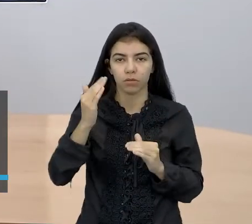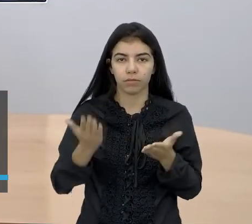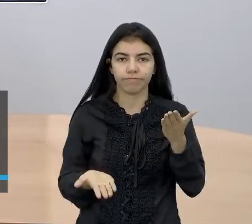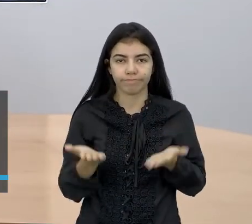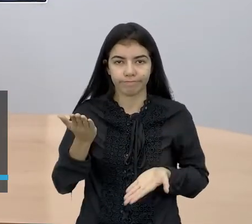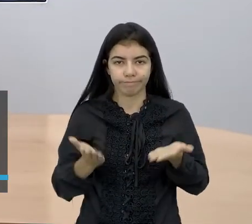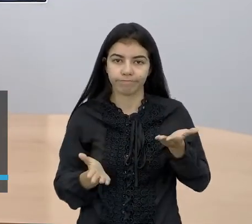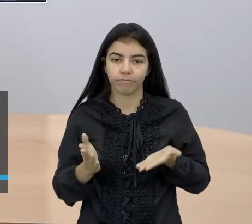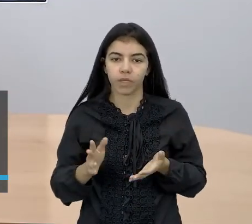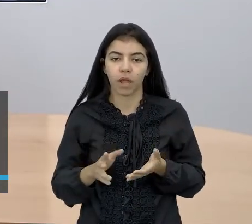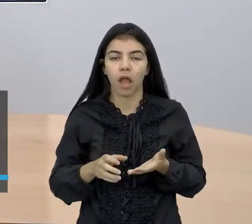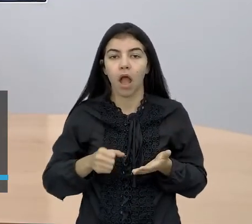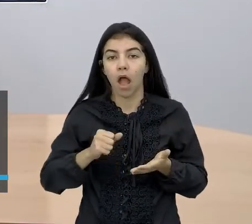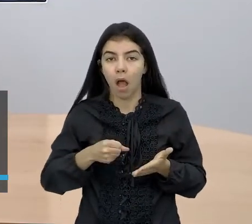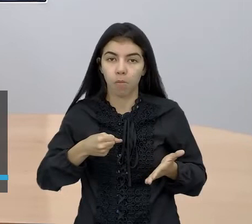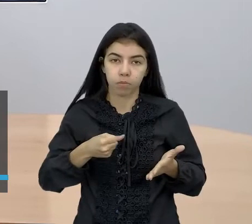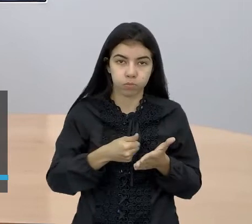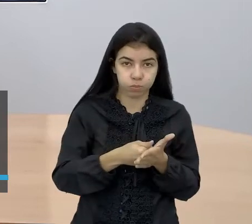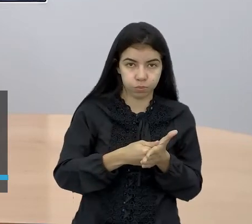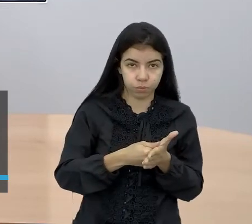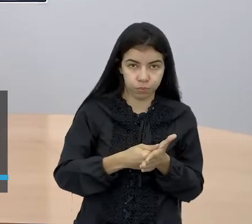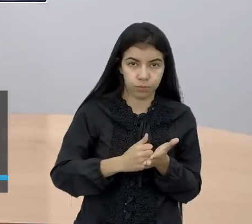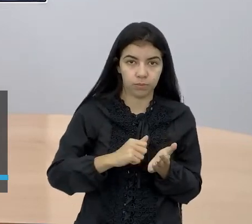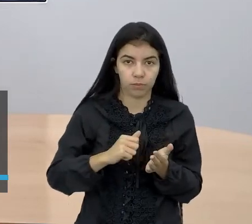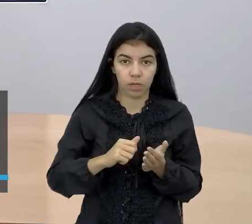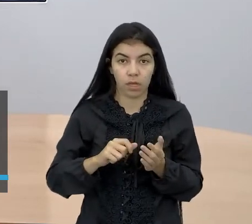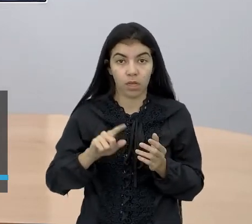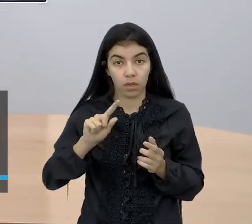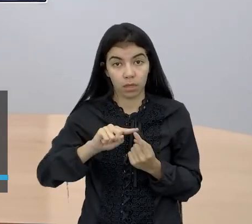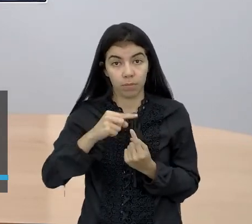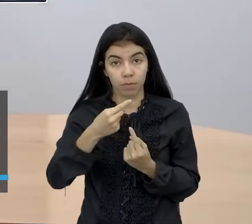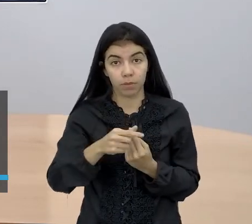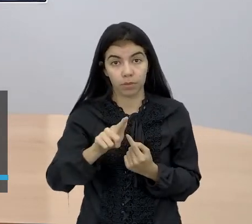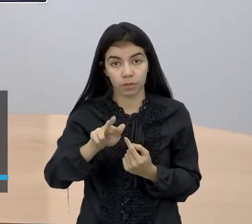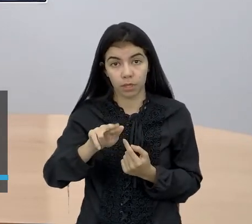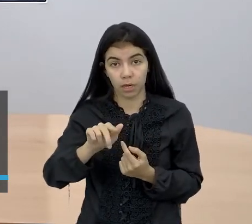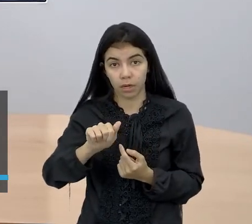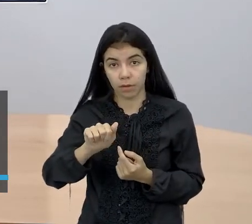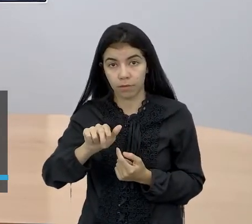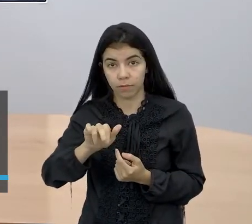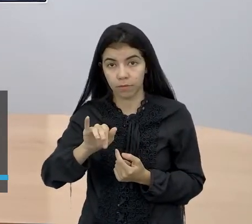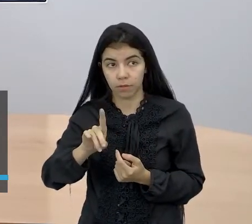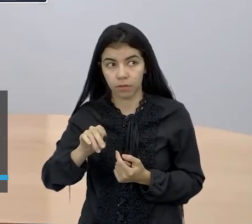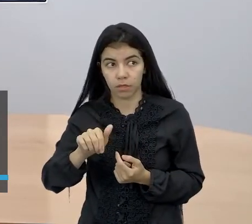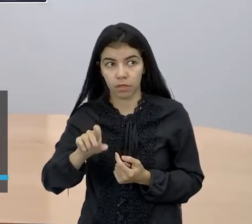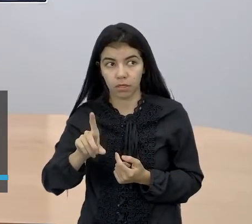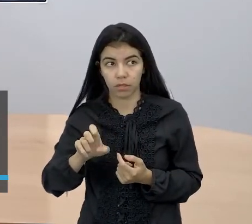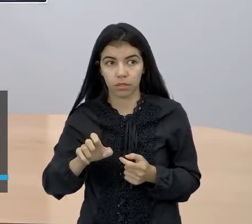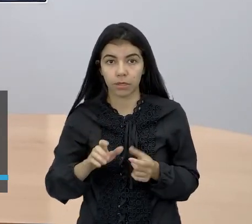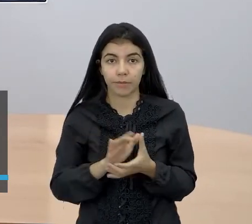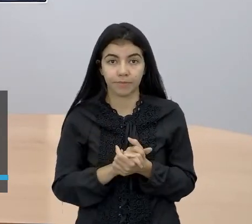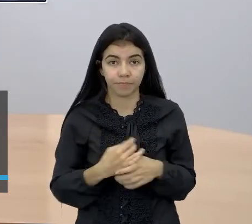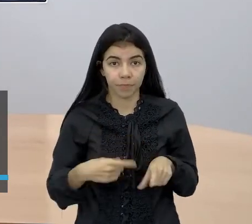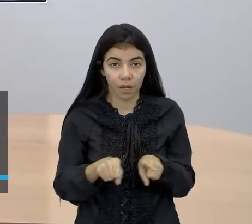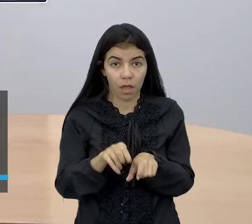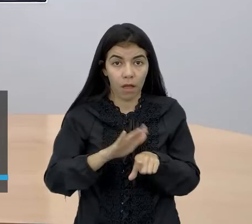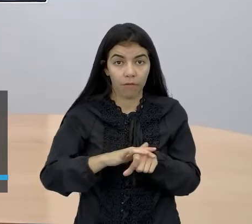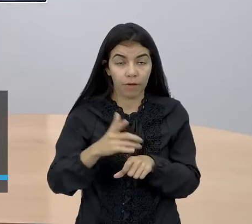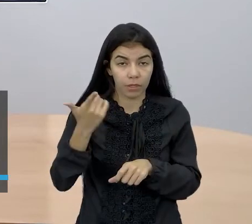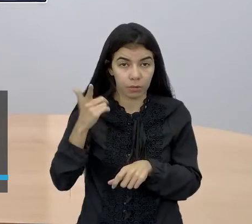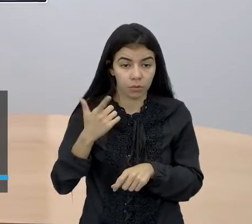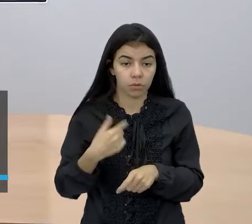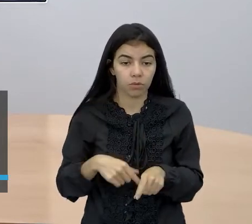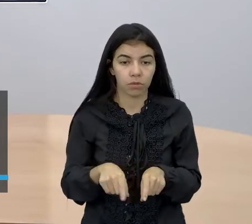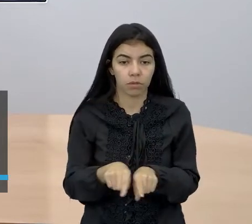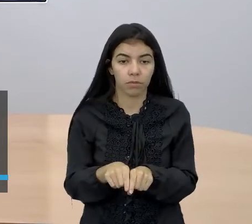você faz a pressão primeiro e depois a gravidade faz o resto. É bem interessante isso daí. Fui recentemente numa escola e eles